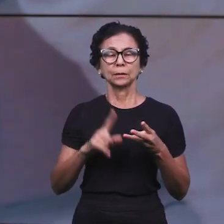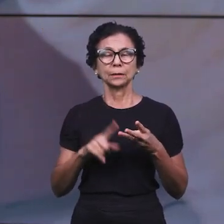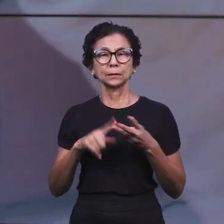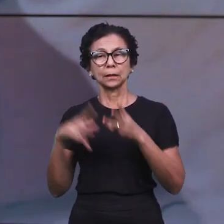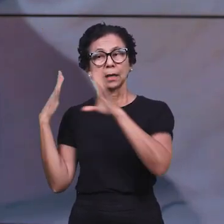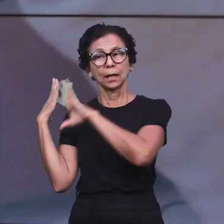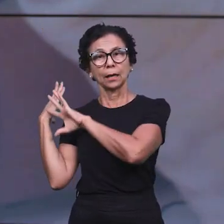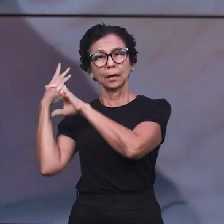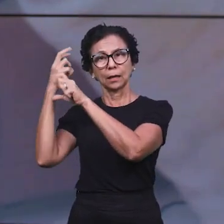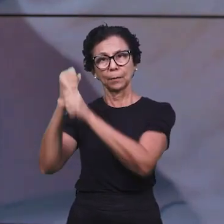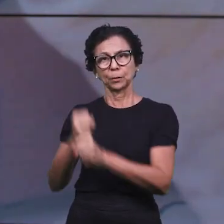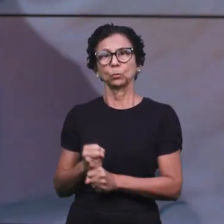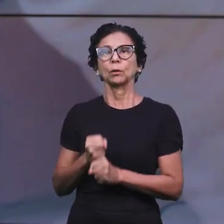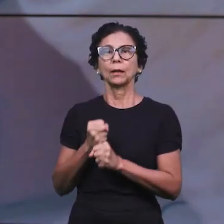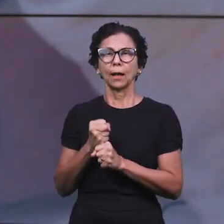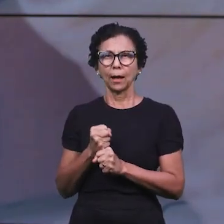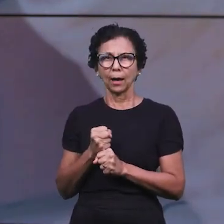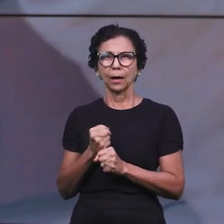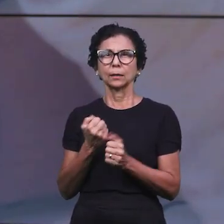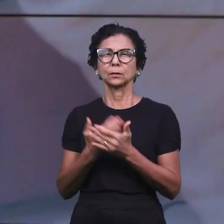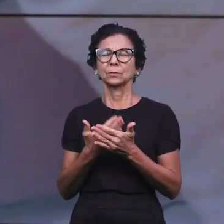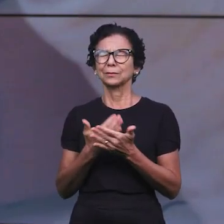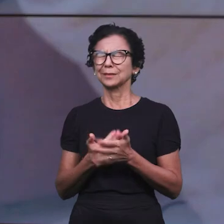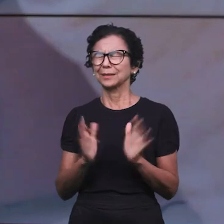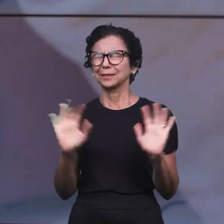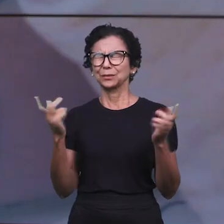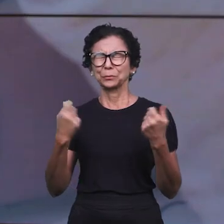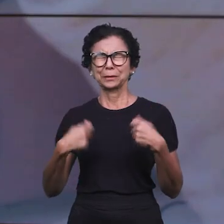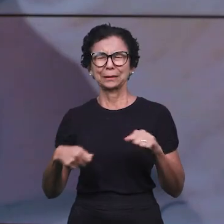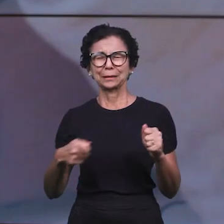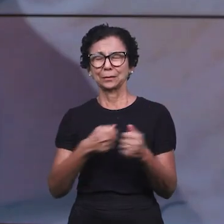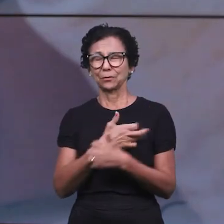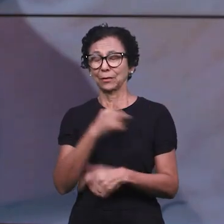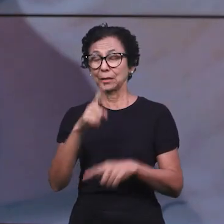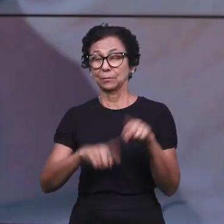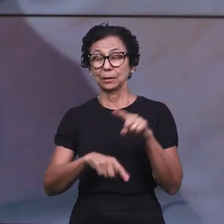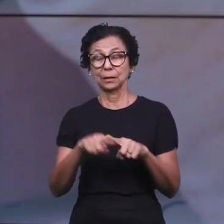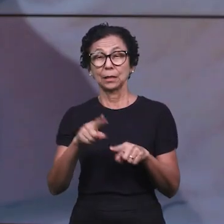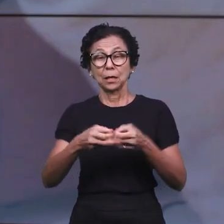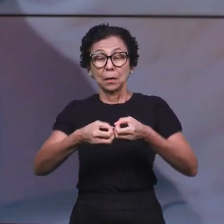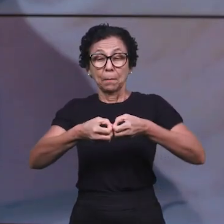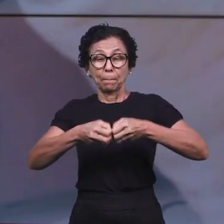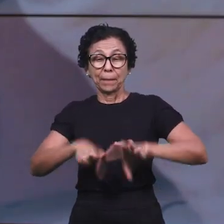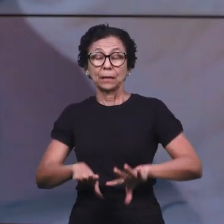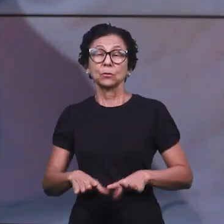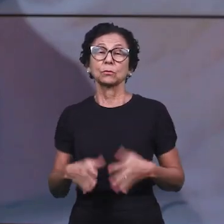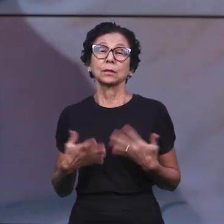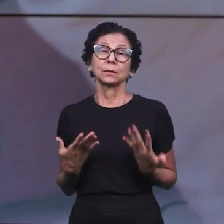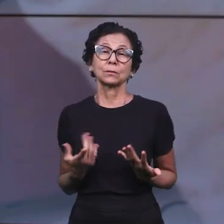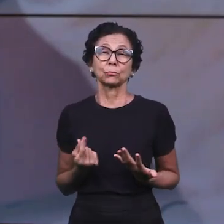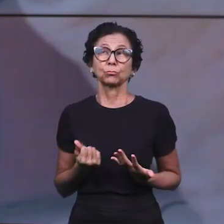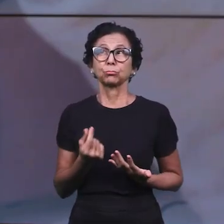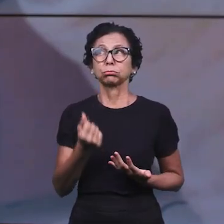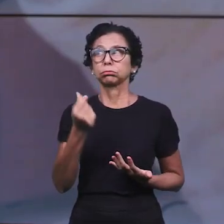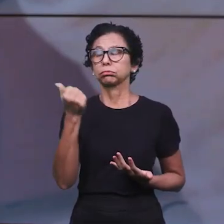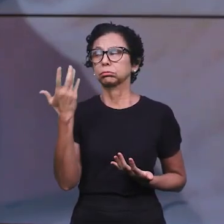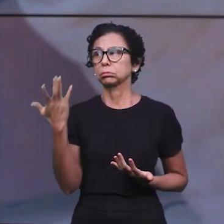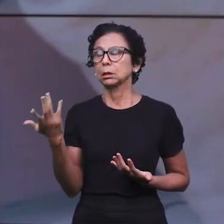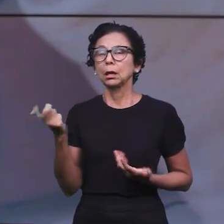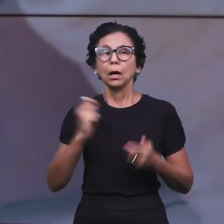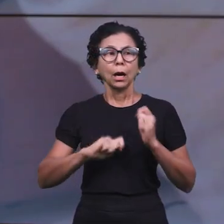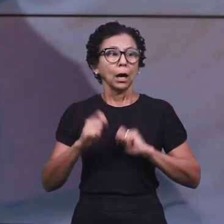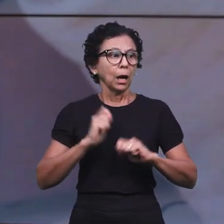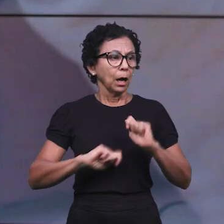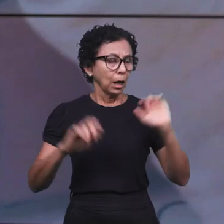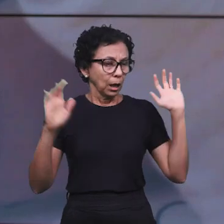fuja de adquirir diversos materiais, que além do prejuízo financeiro que você vai ter, você vai ficar ali, às vezes, ansioso porque tem um monte